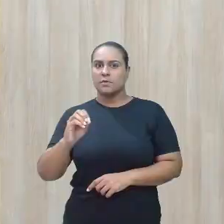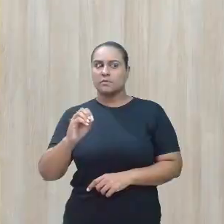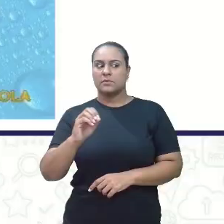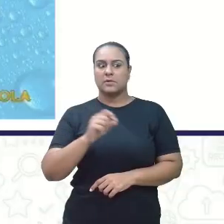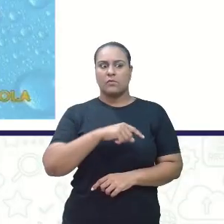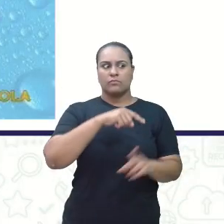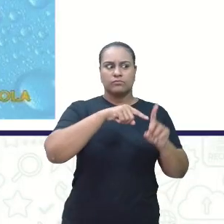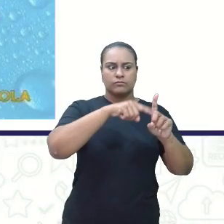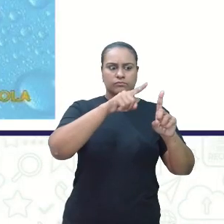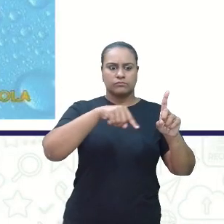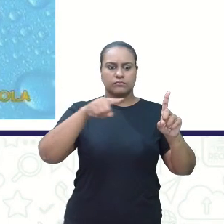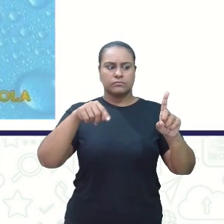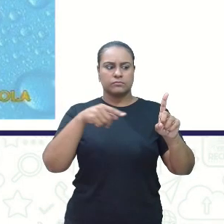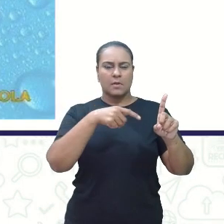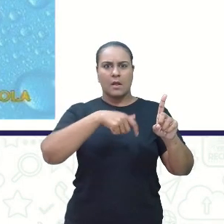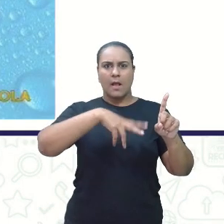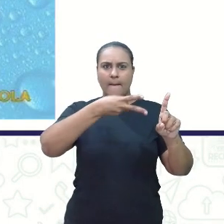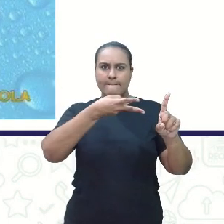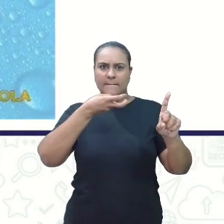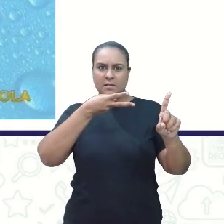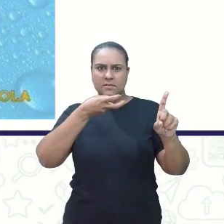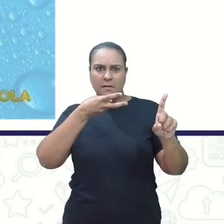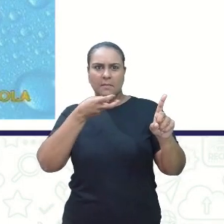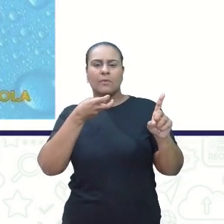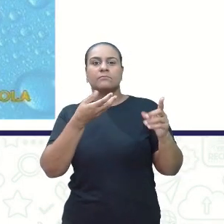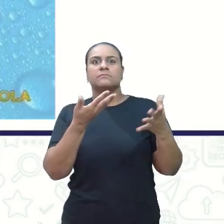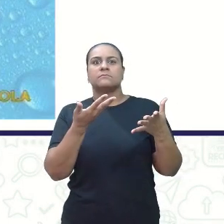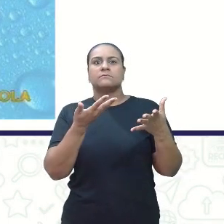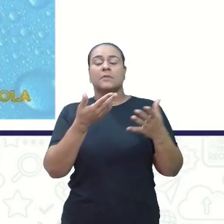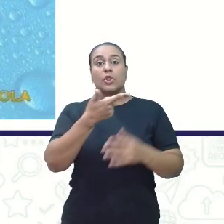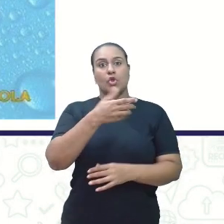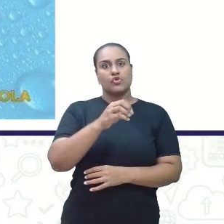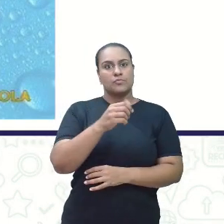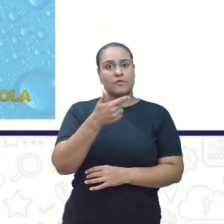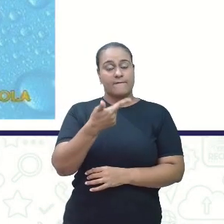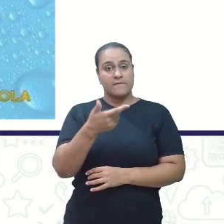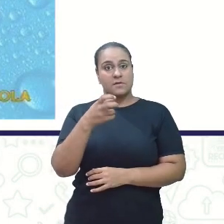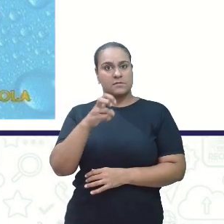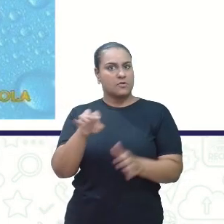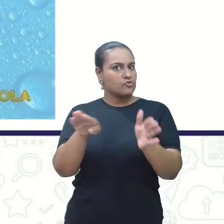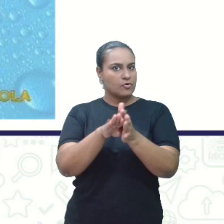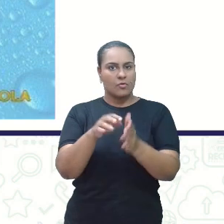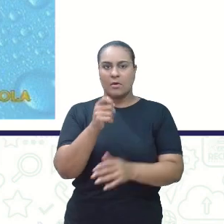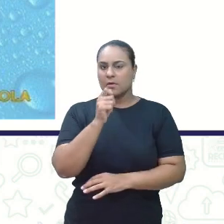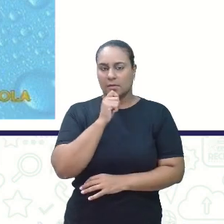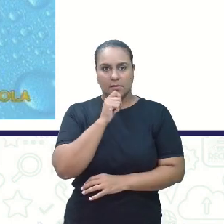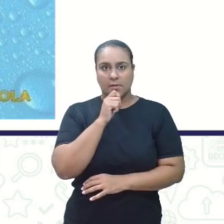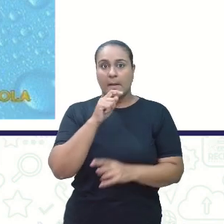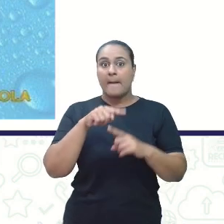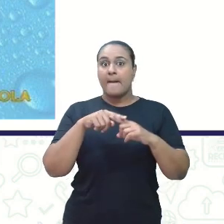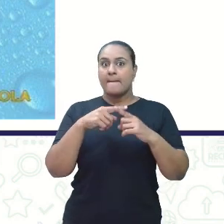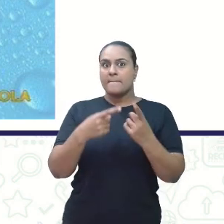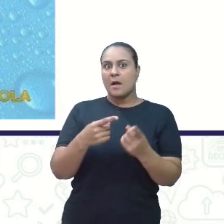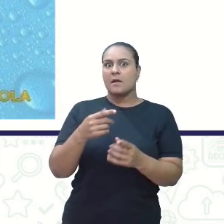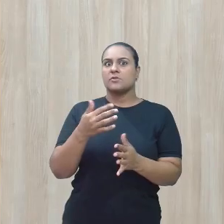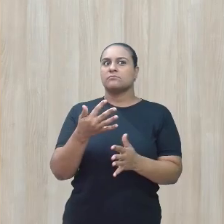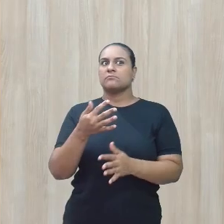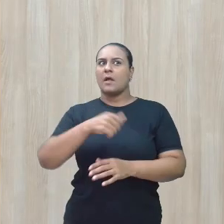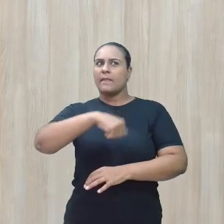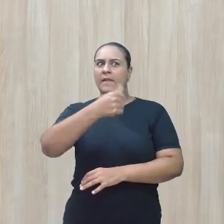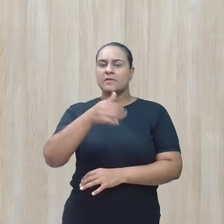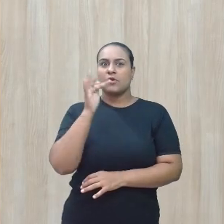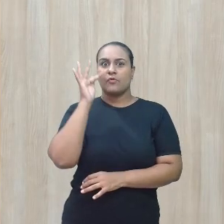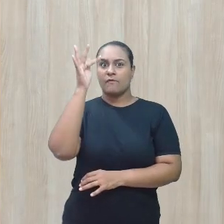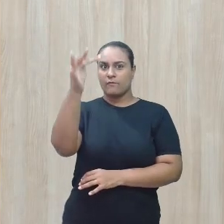comportamento 2025 ainda não chegou, né? Mas foi feita uma projeção de acordo com esse comportamento de quanto que vai estar